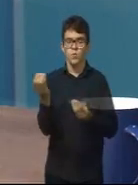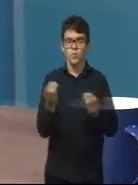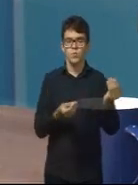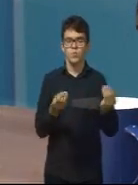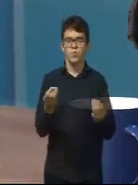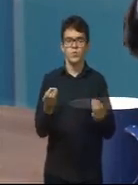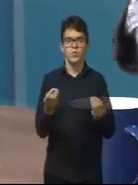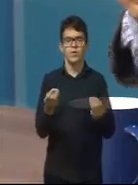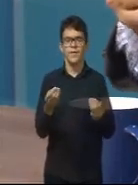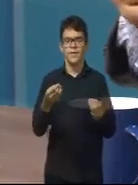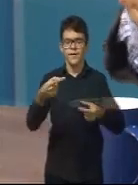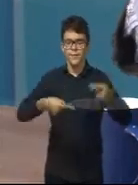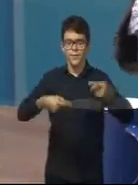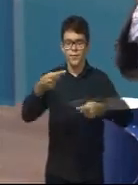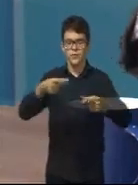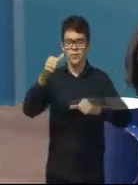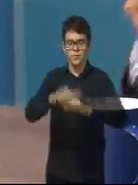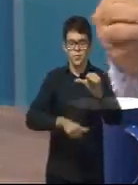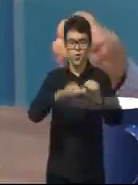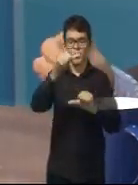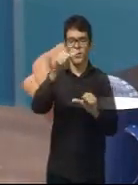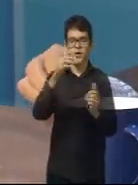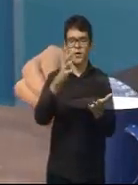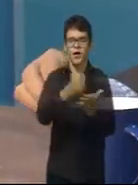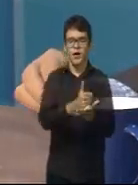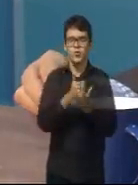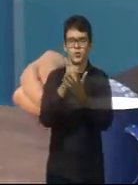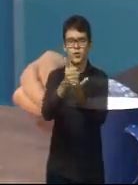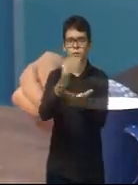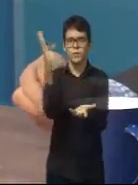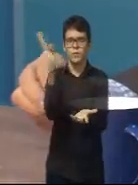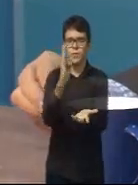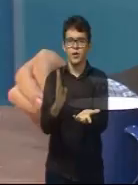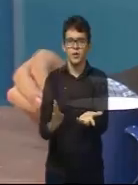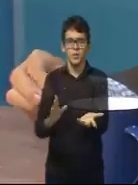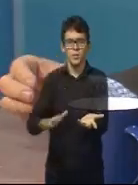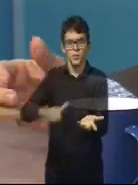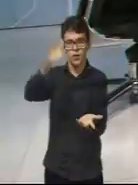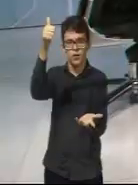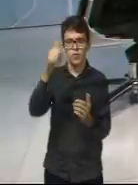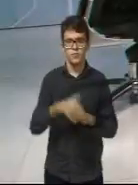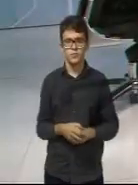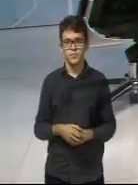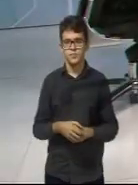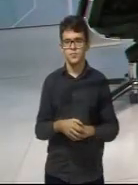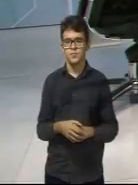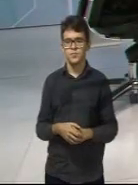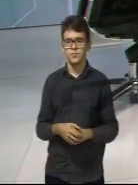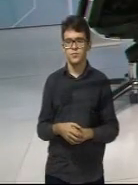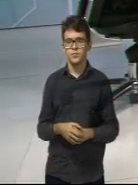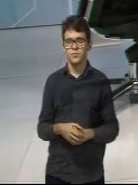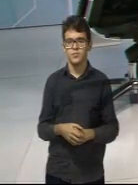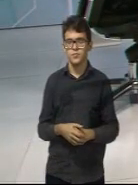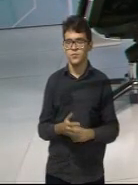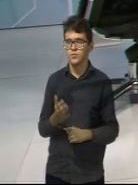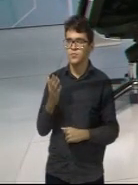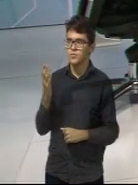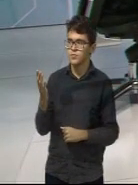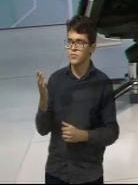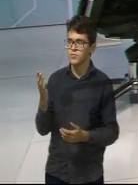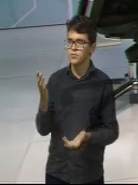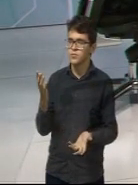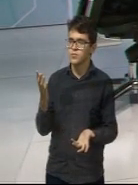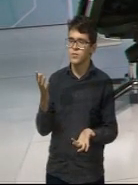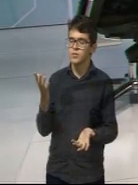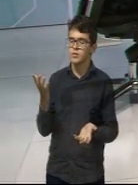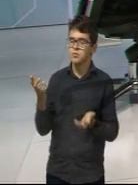ter consequências, né, dessa reforma? Você teve alguma coisa que poderia gerar